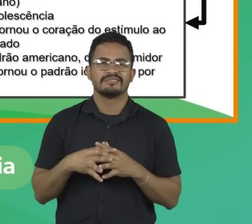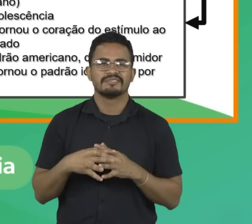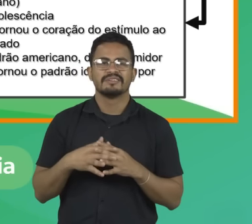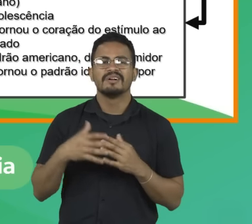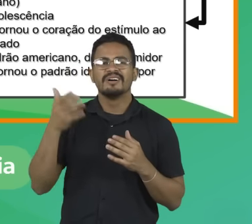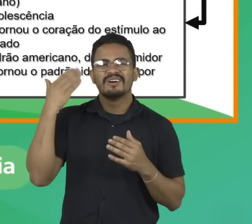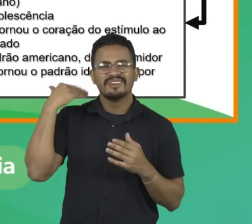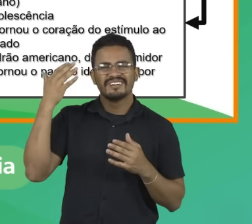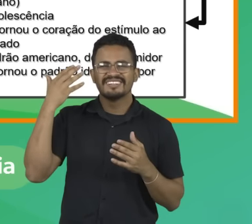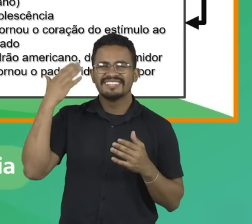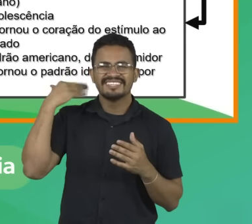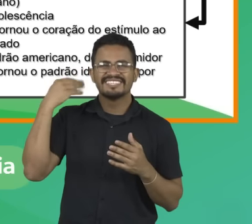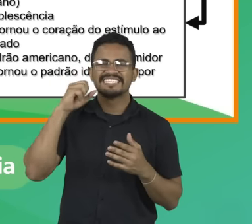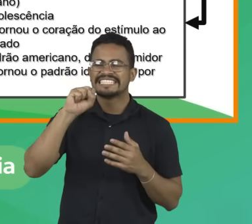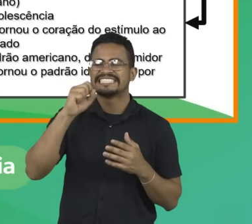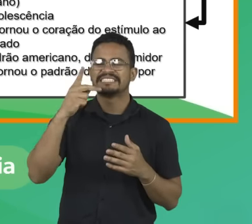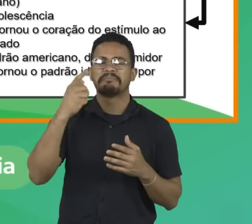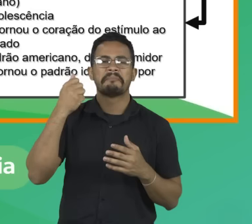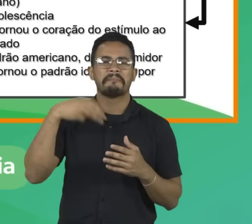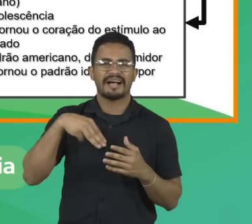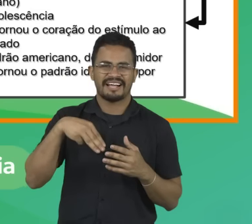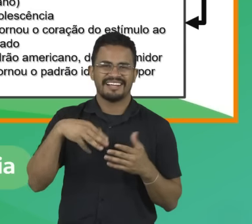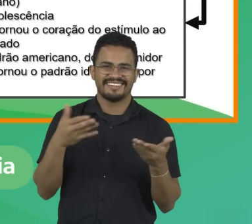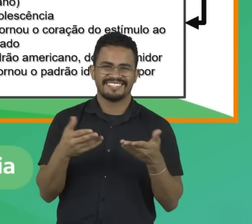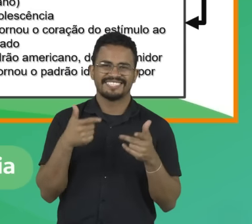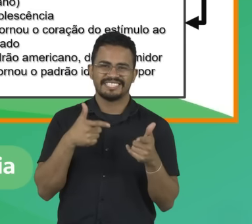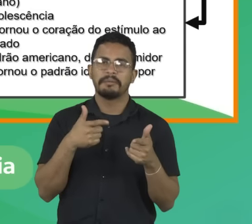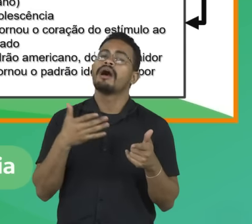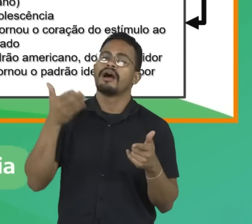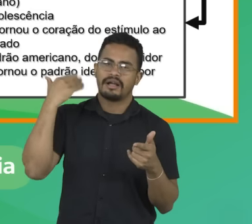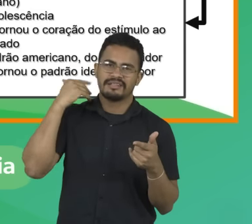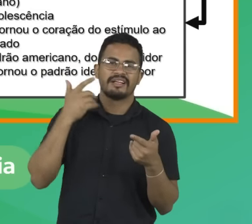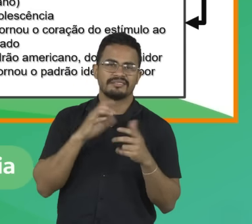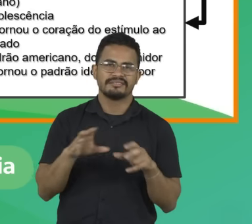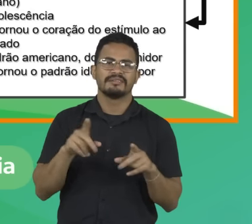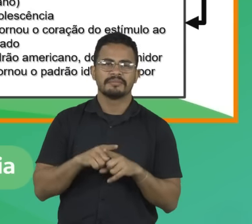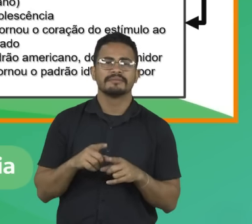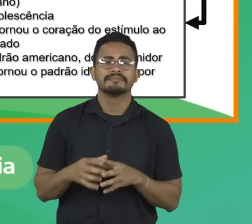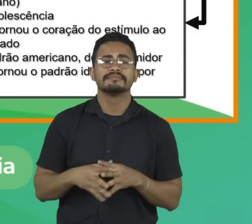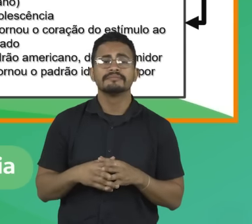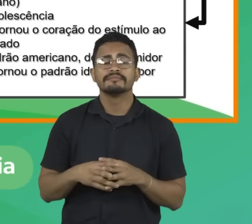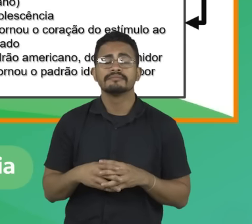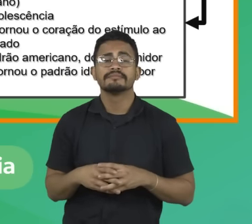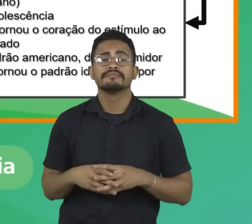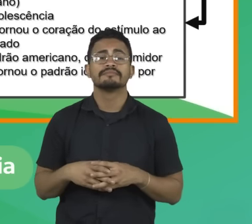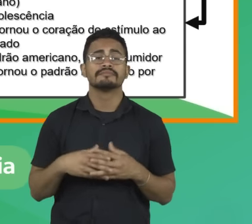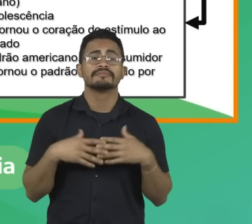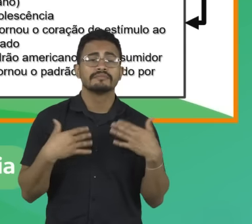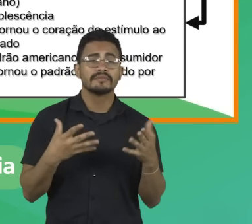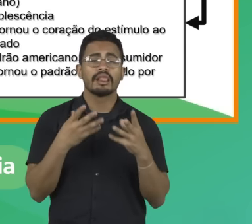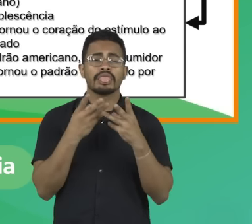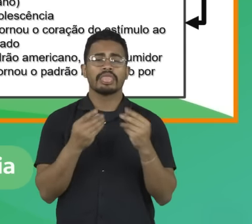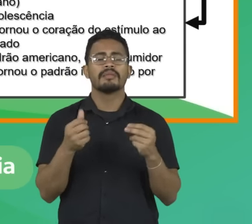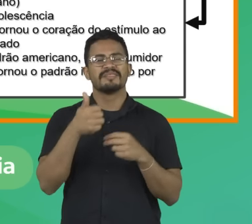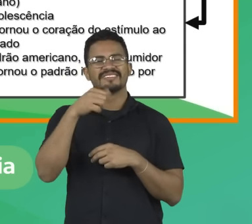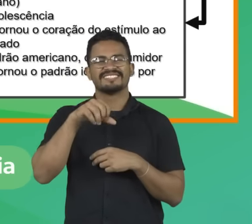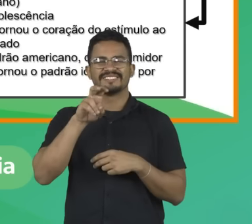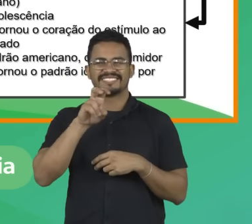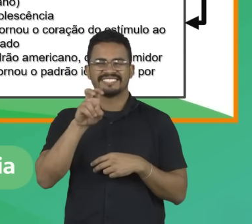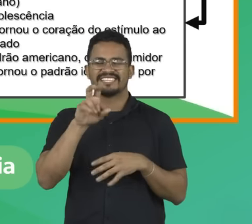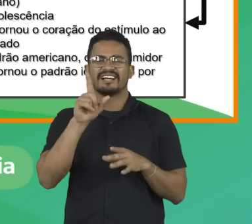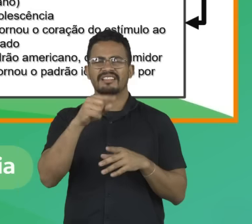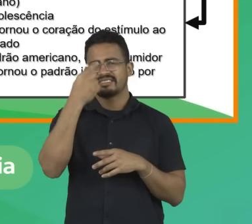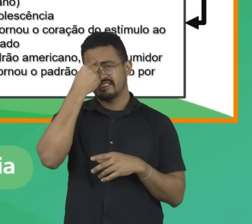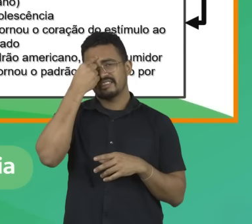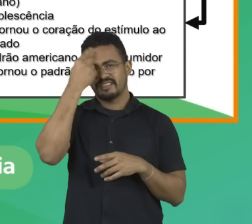já existiam. Essa obsolescência, que em 1955 se tornou uma ideia conceitual como ideia